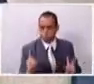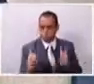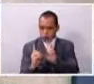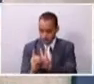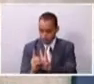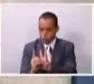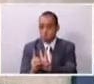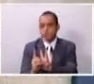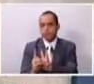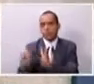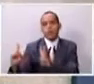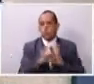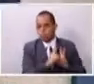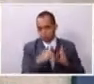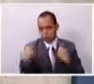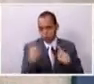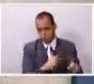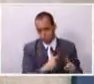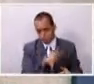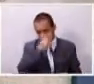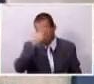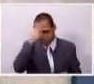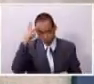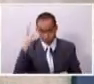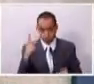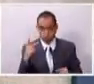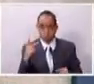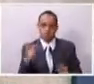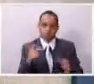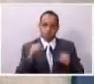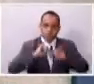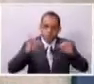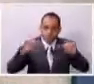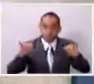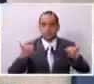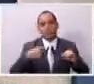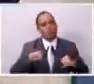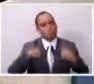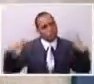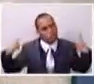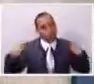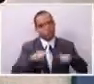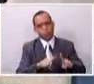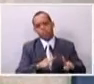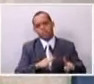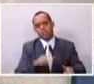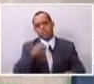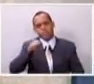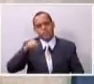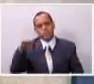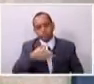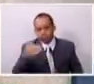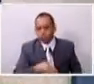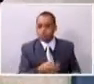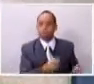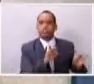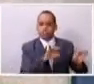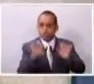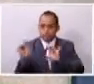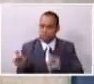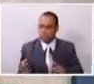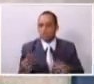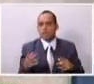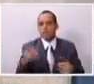abordagem e ataque o policial, e a imprensa está valorizando isso. Então aqui eu repudio esse tipo de atitude, é uma